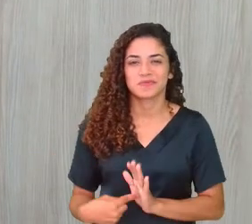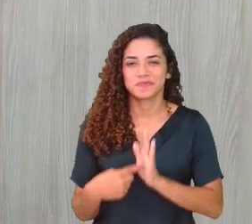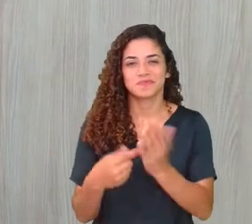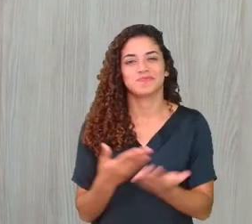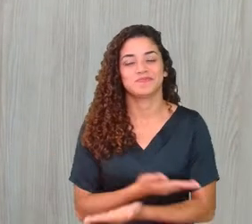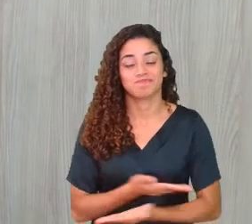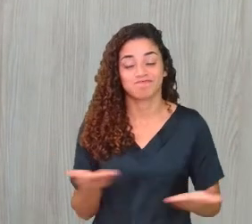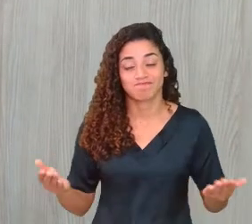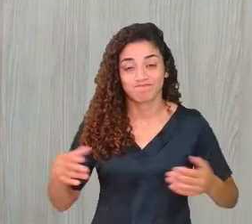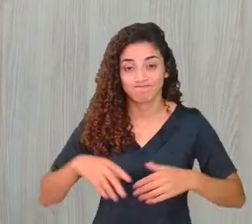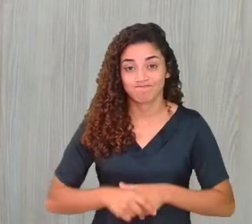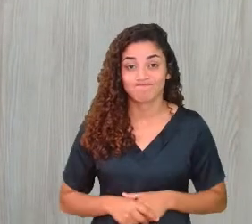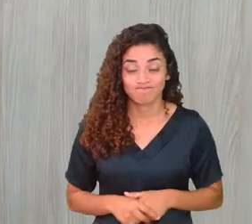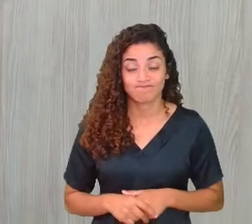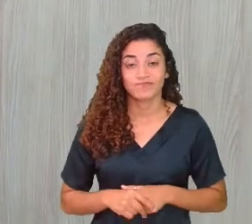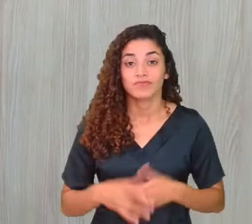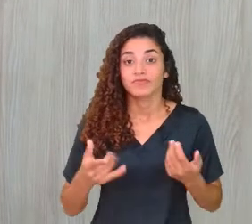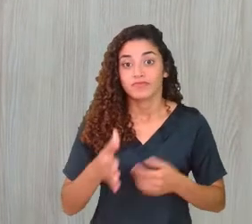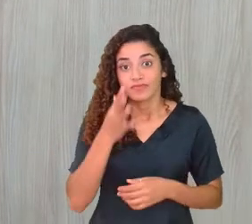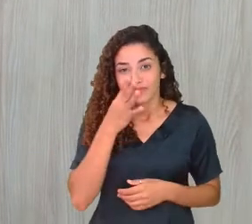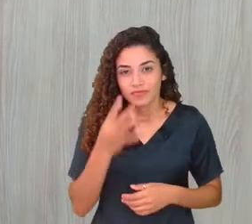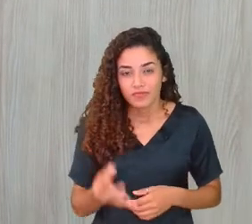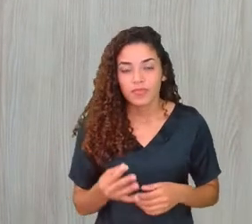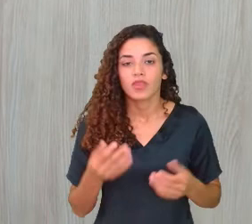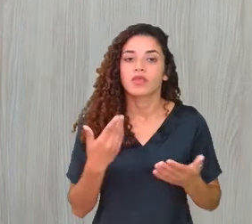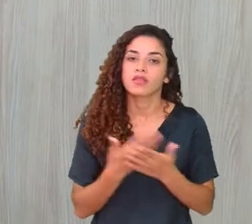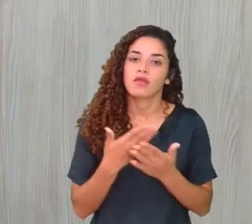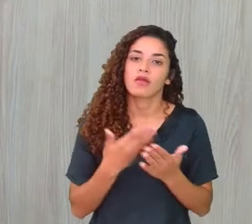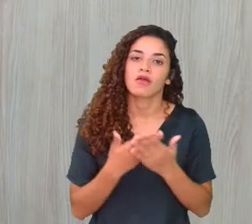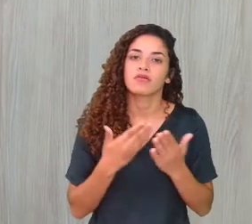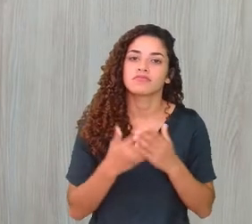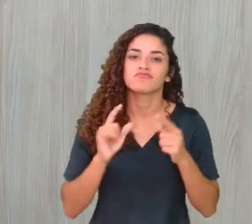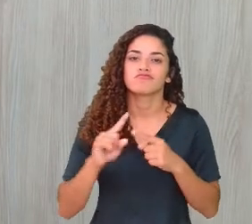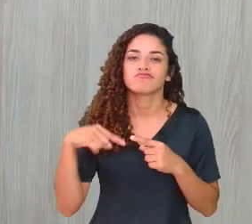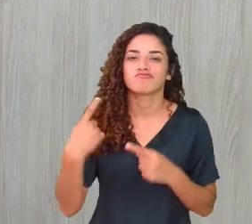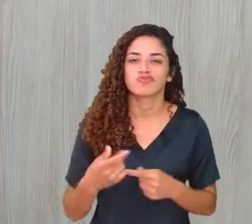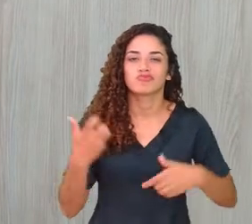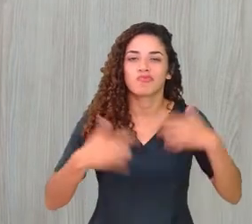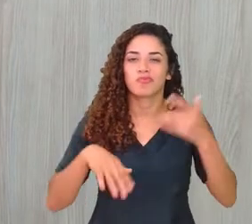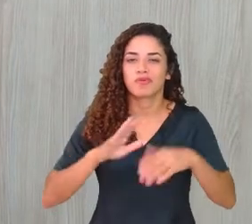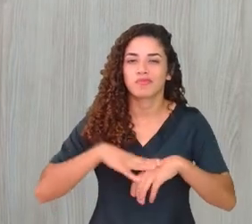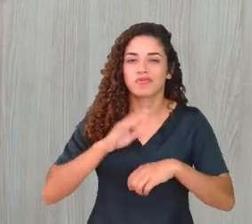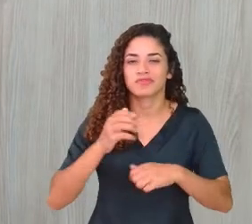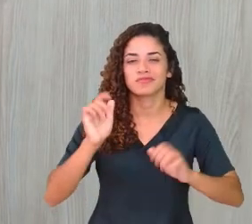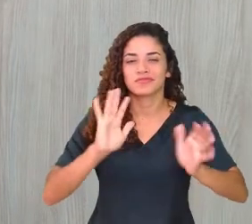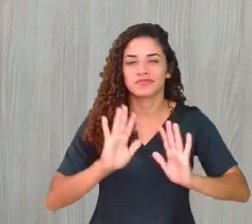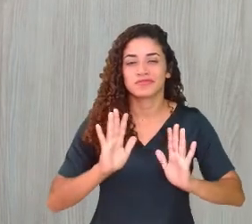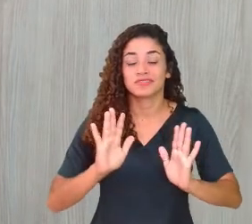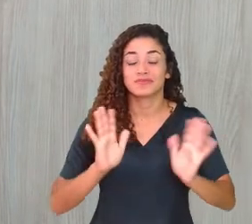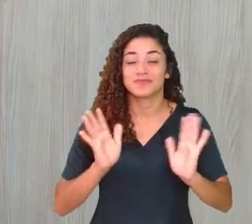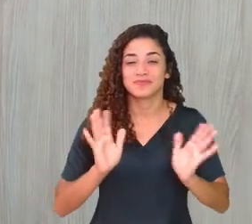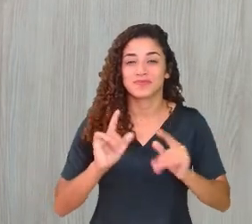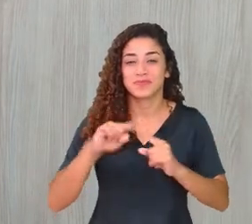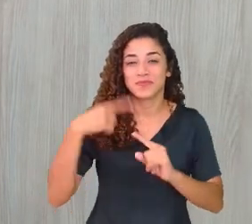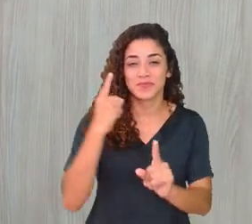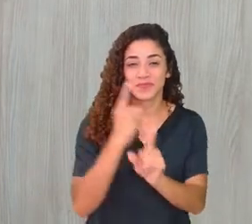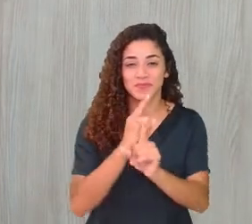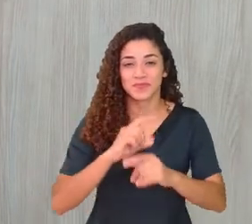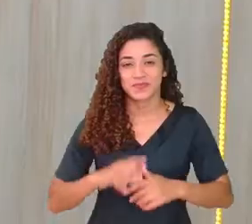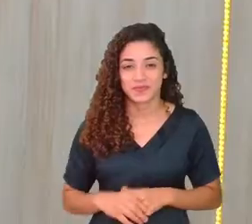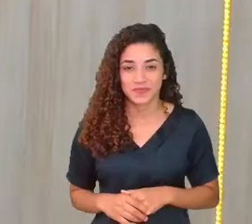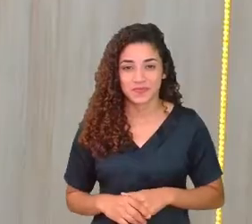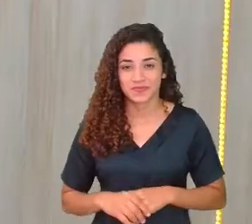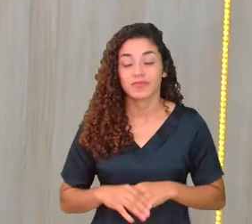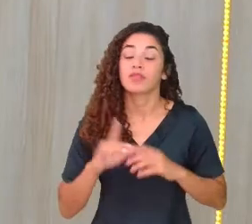hoje, né? E fiquem atentos que essa aula ainda continua falando sobre eletricidade. Tchau, tchau. Aguardamos vocês na próxima aula. É